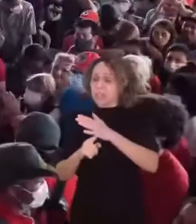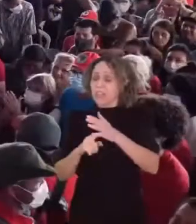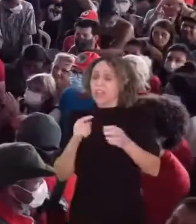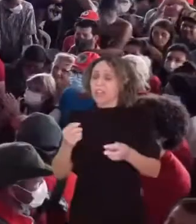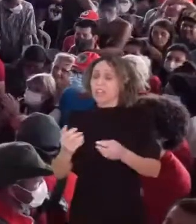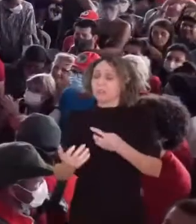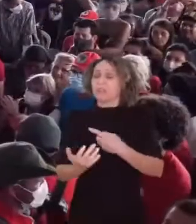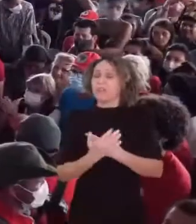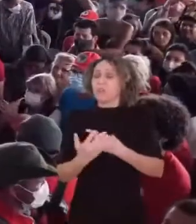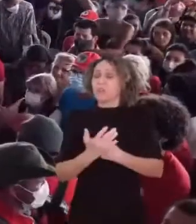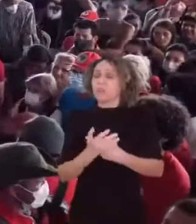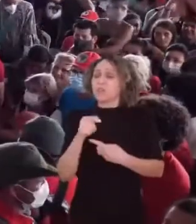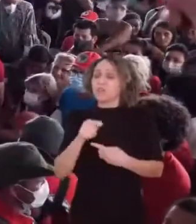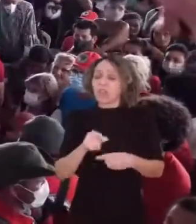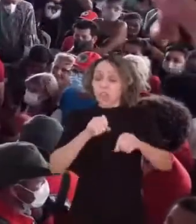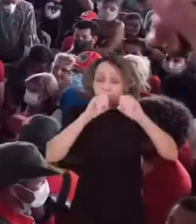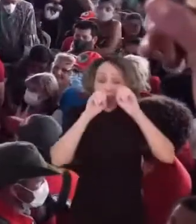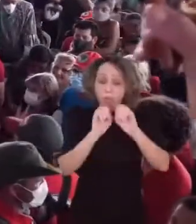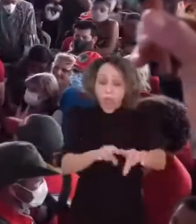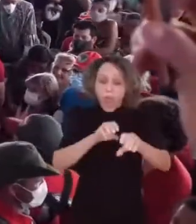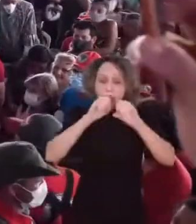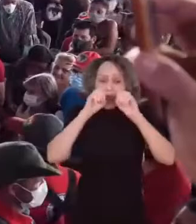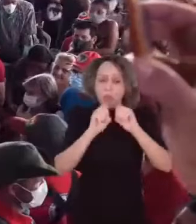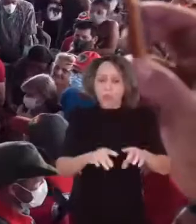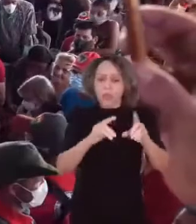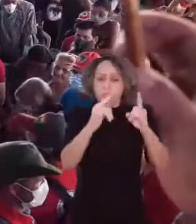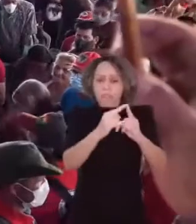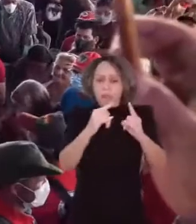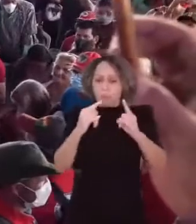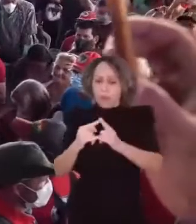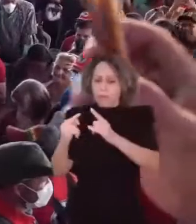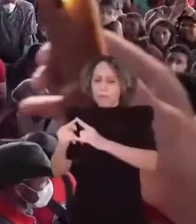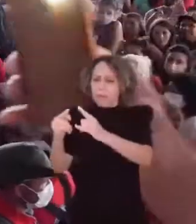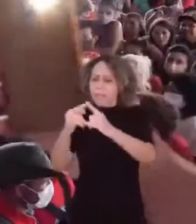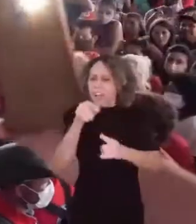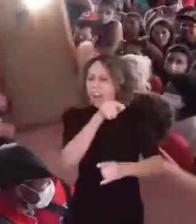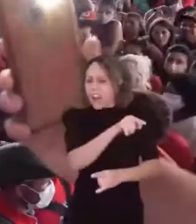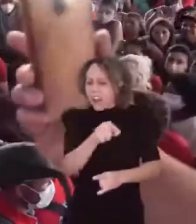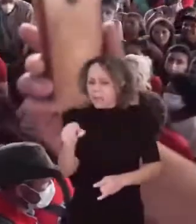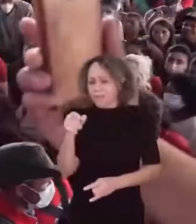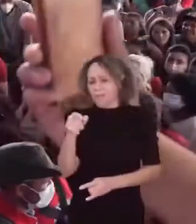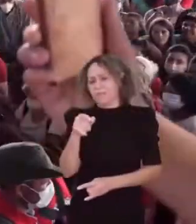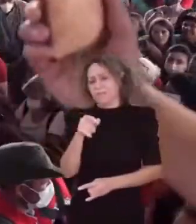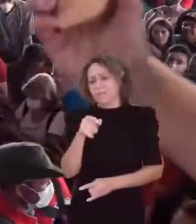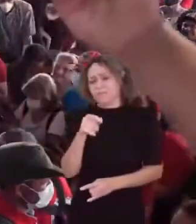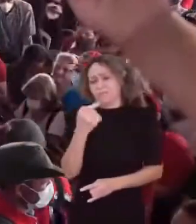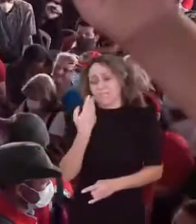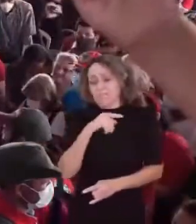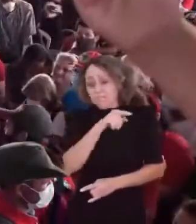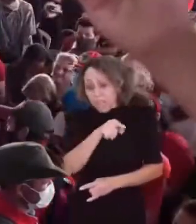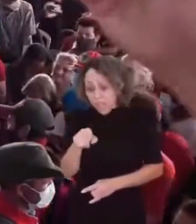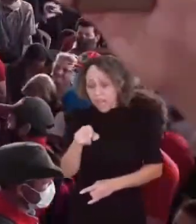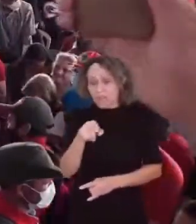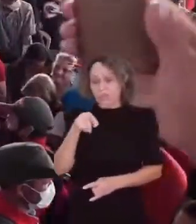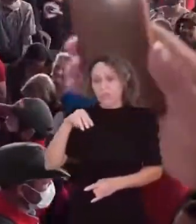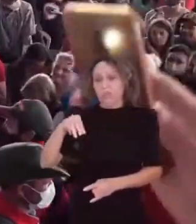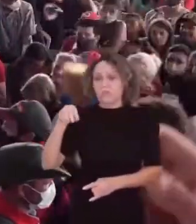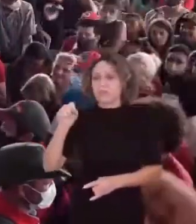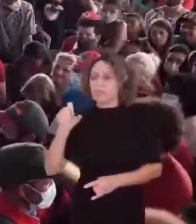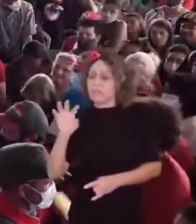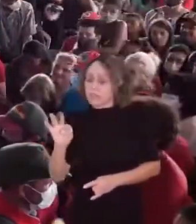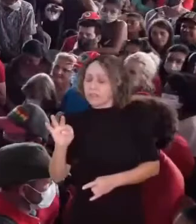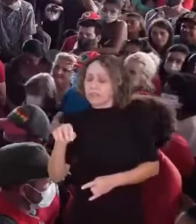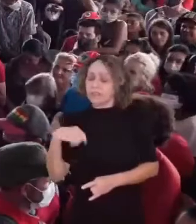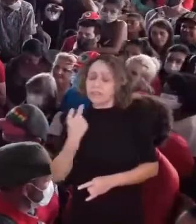Só o conhecimento liberta as pessoas. Por isso nós temos que ter escola fundamental, teremos que ter escola de